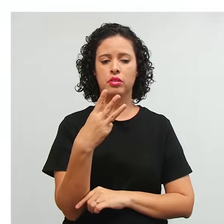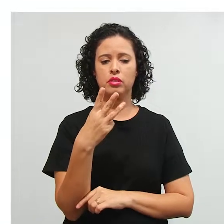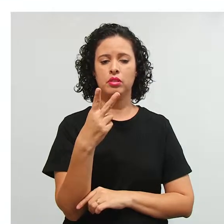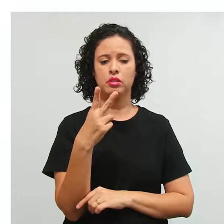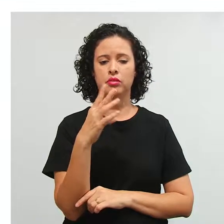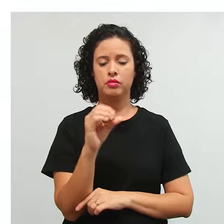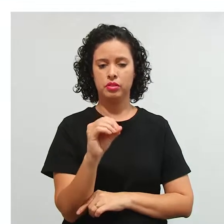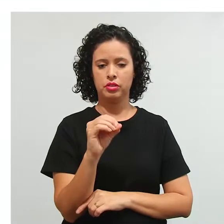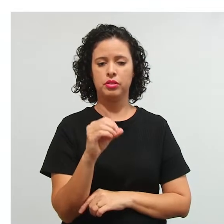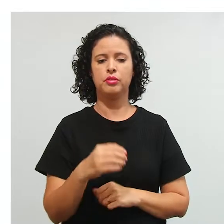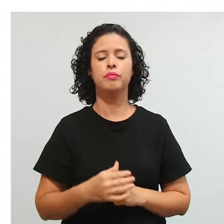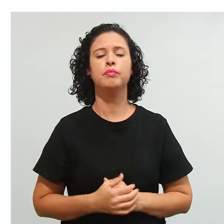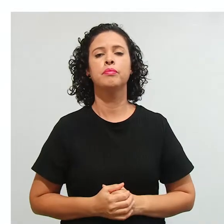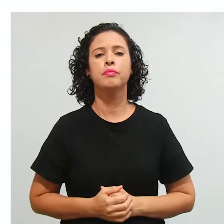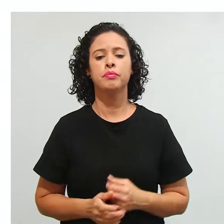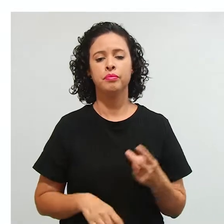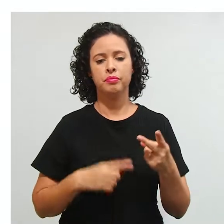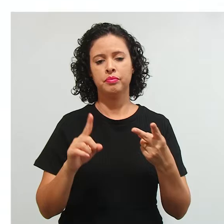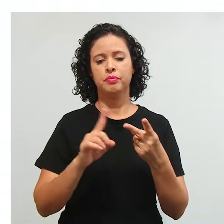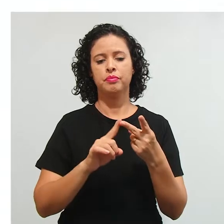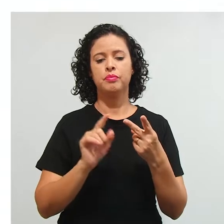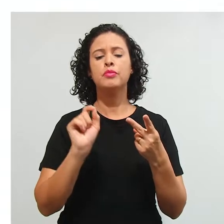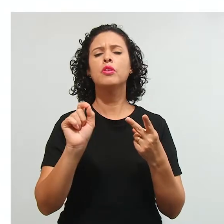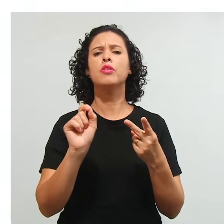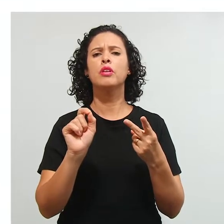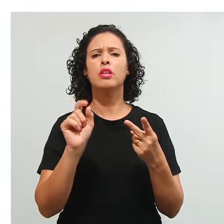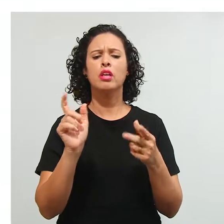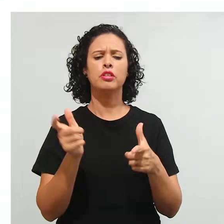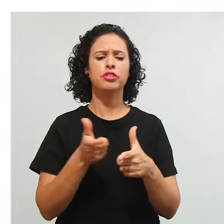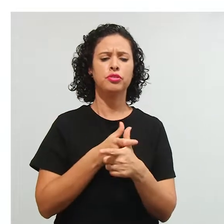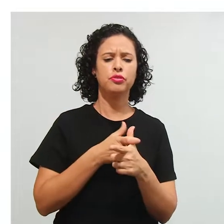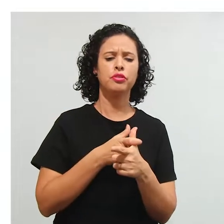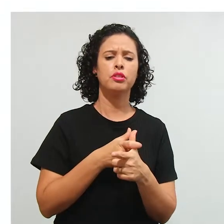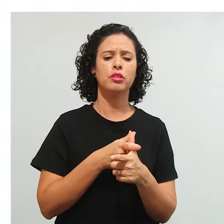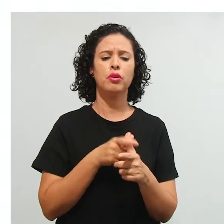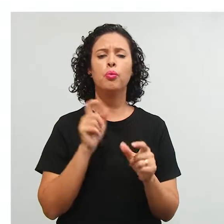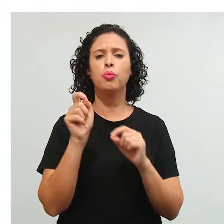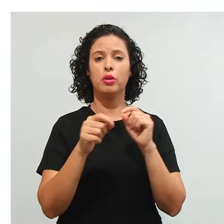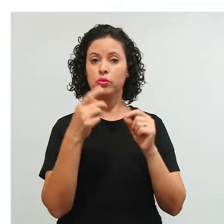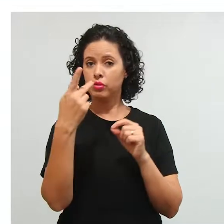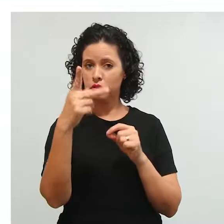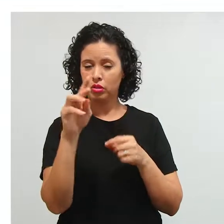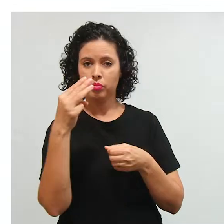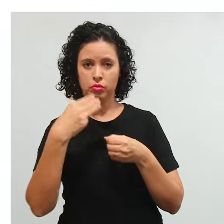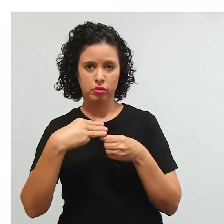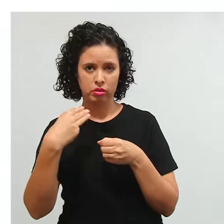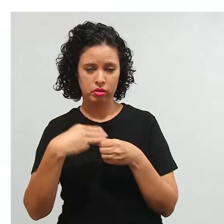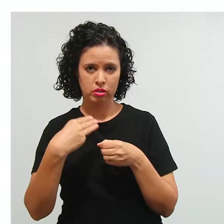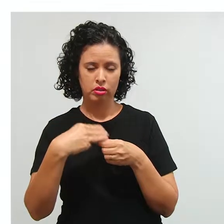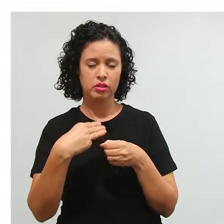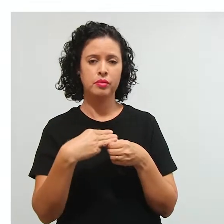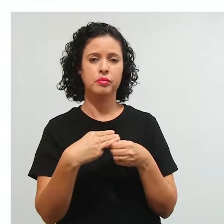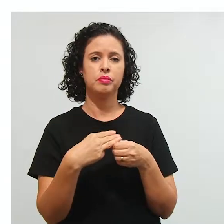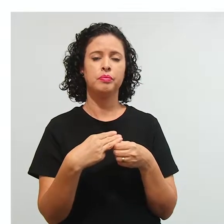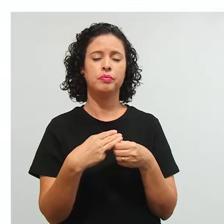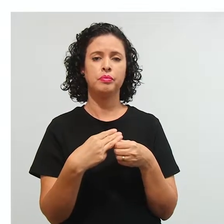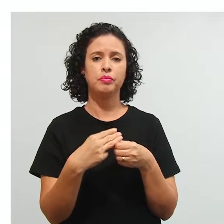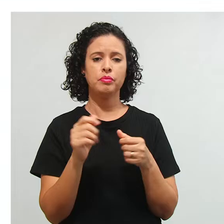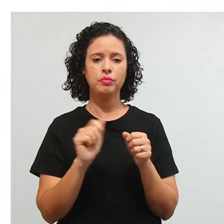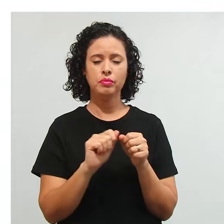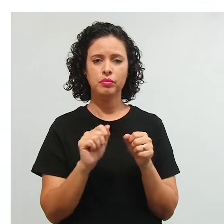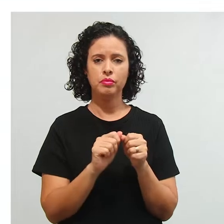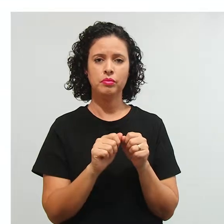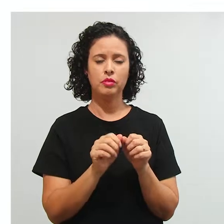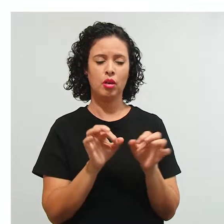4.320/64. E a dívida fundada. O que é dívida fundada? O seu município, ele fez